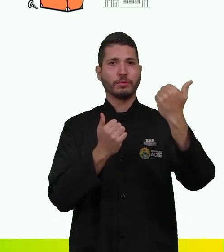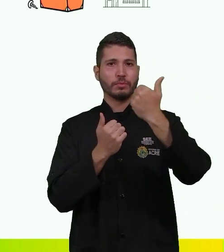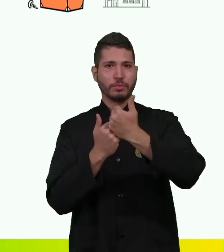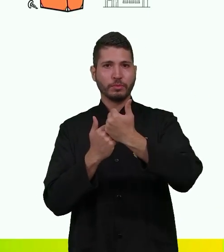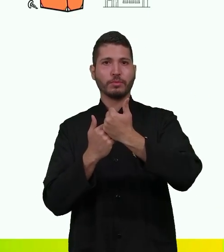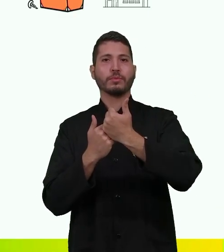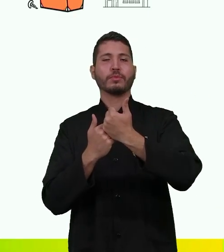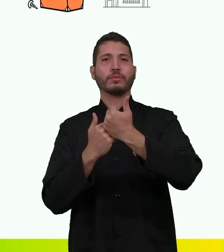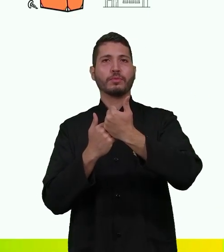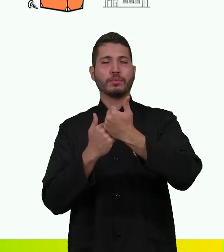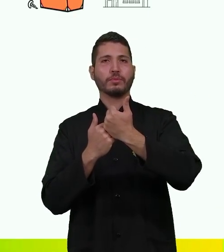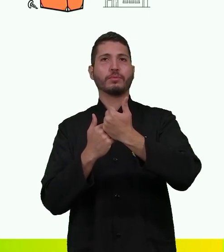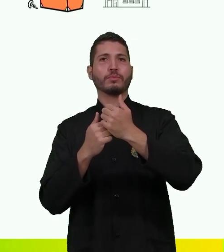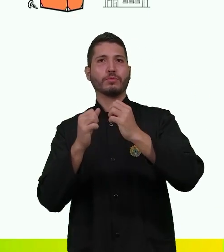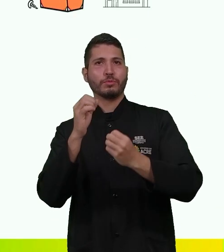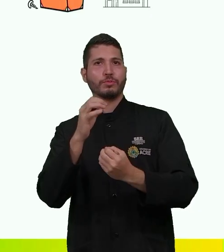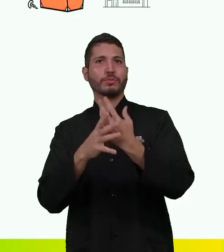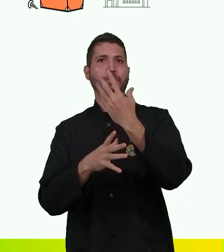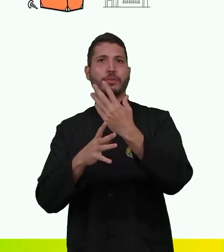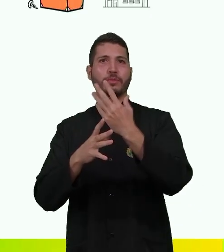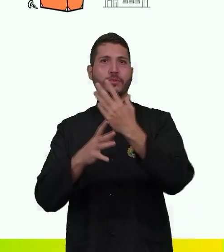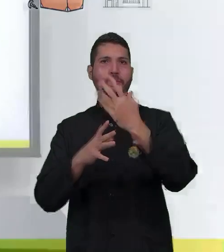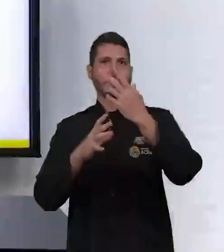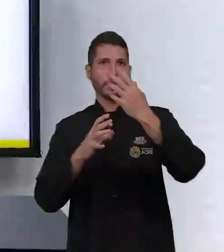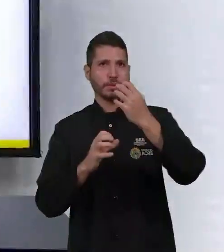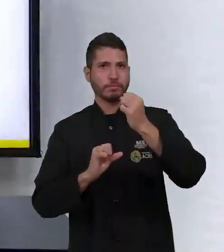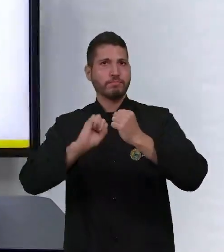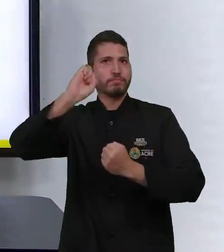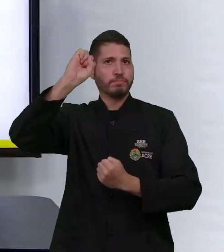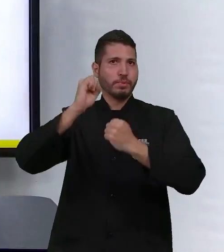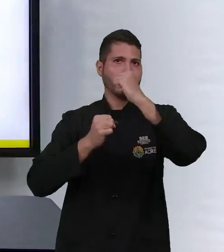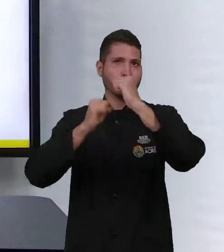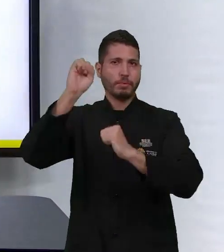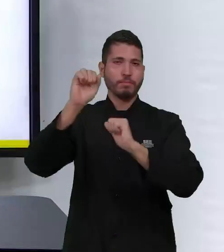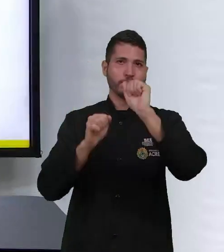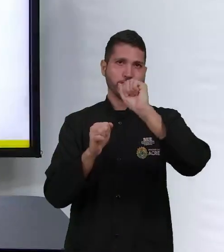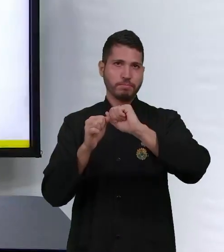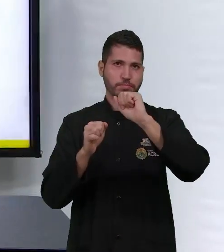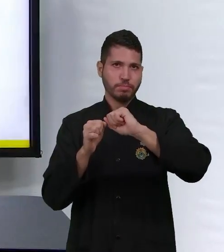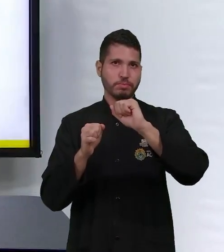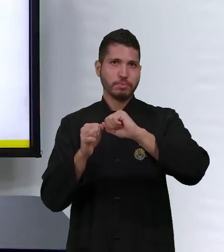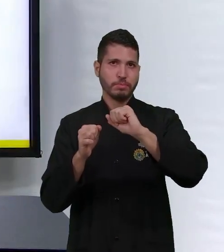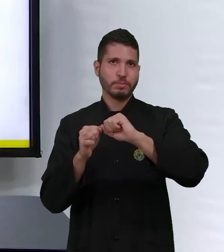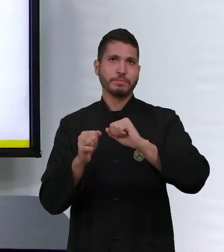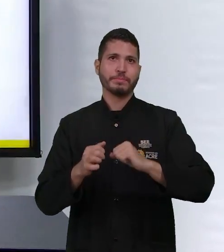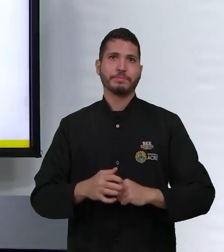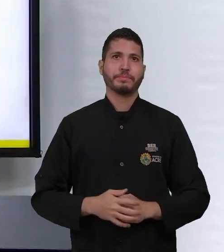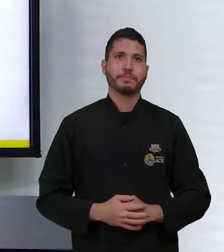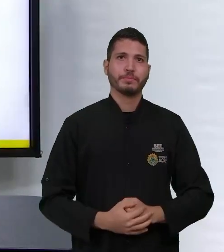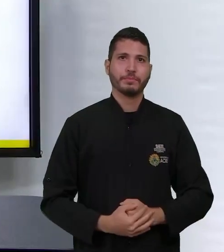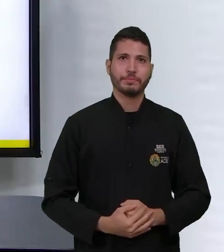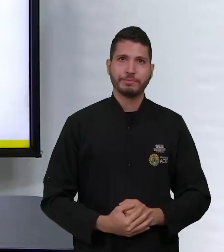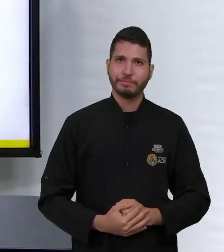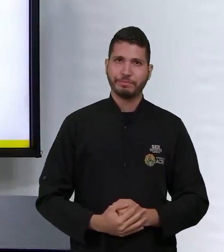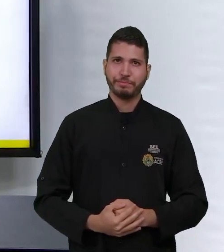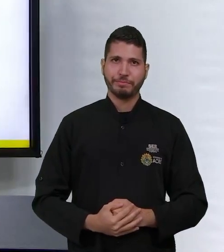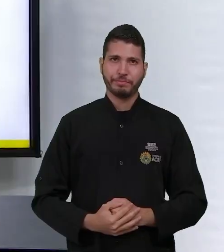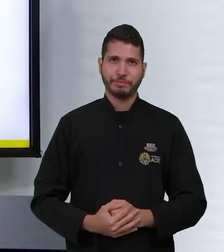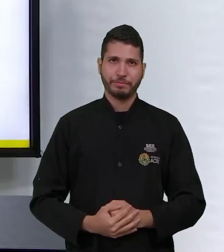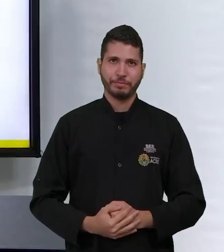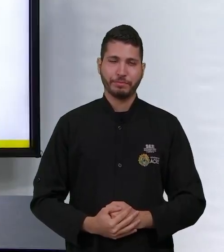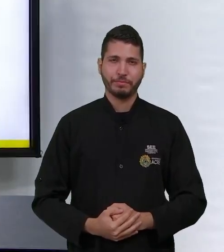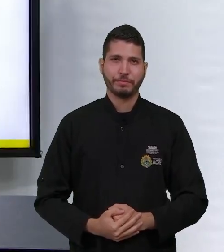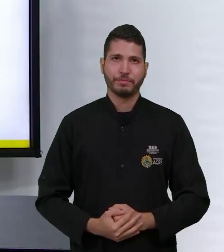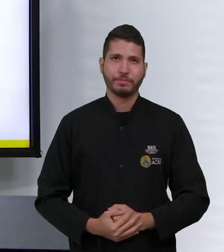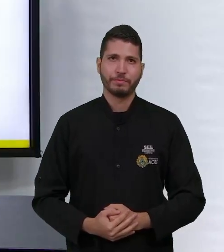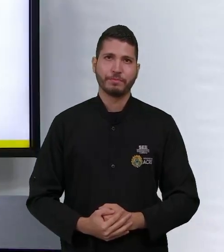das fábricas. Eu convido vocês a fazer uma pequena reflexão antes da gente continuar aqui o nosso slide. Vamos imaginar como